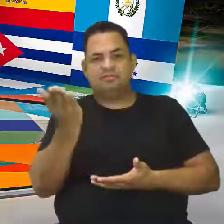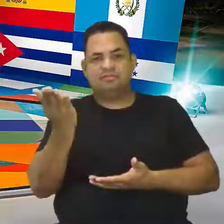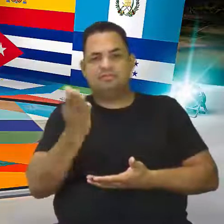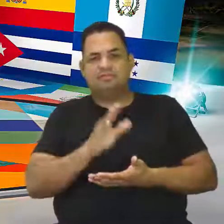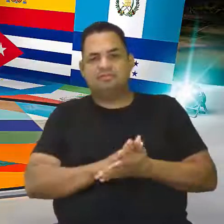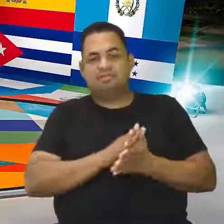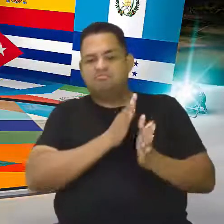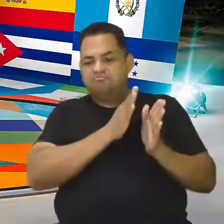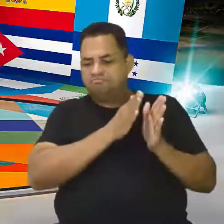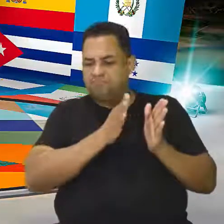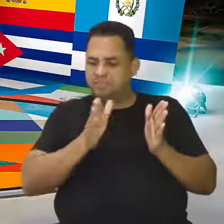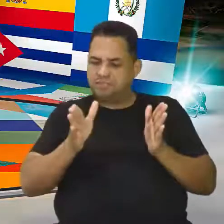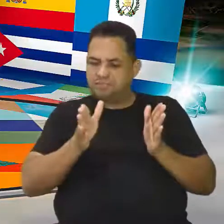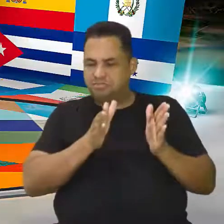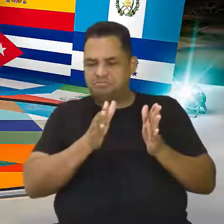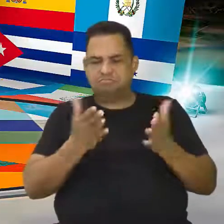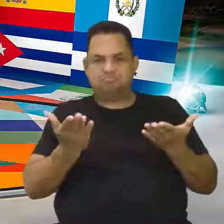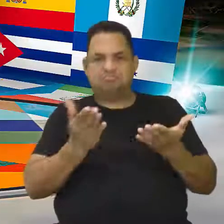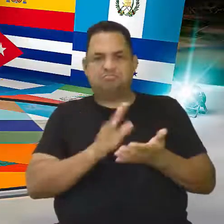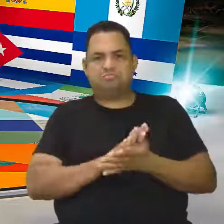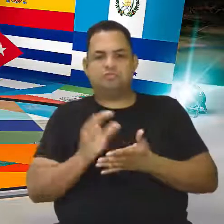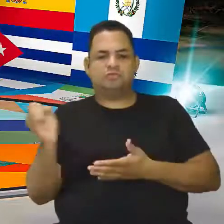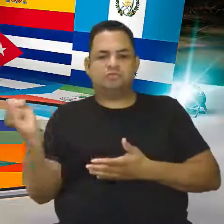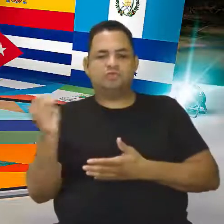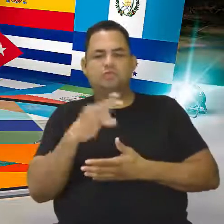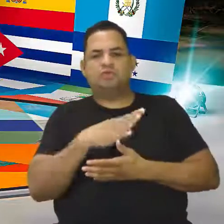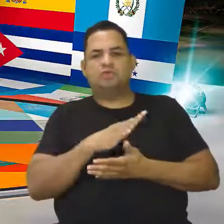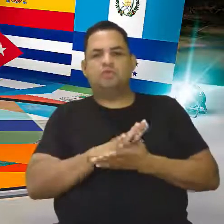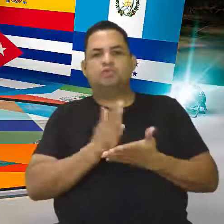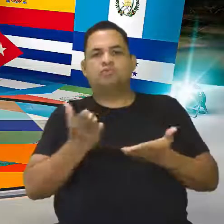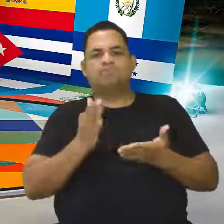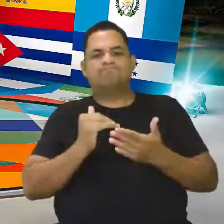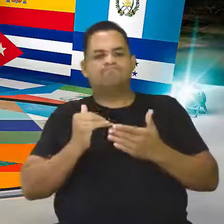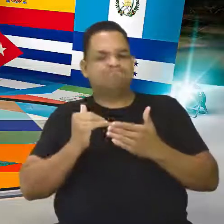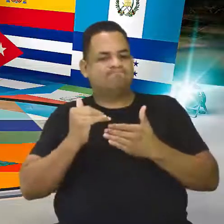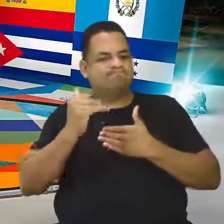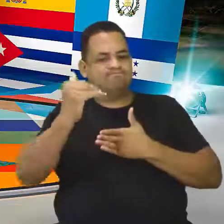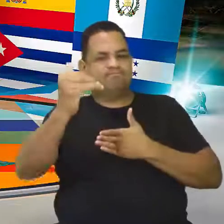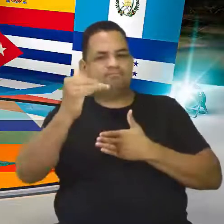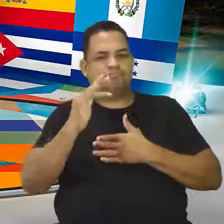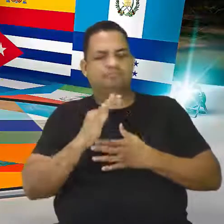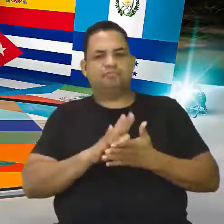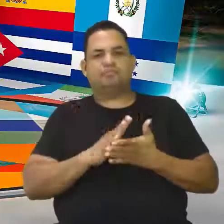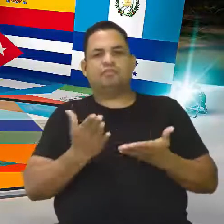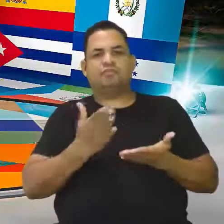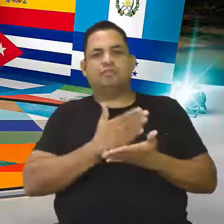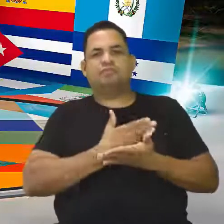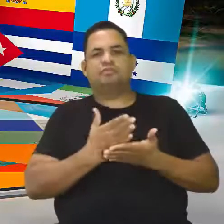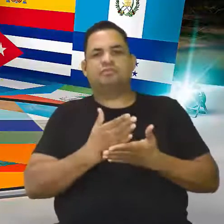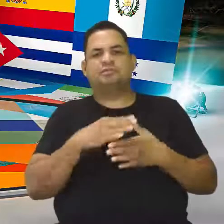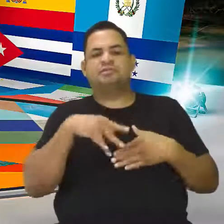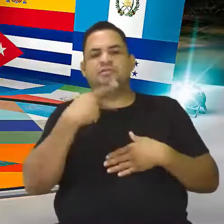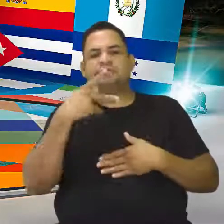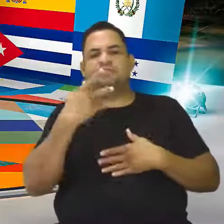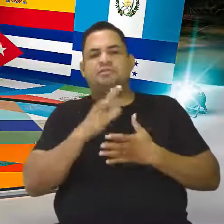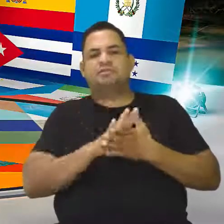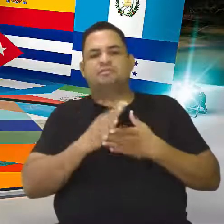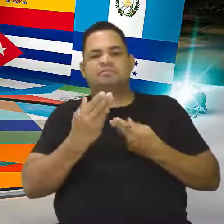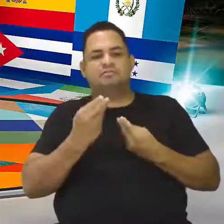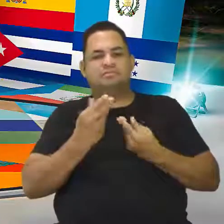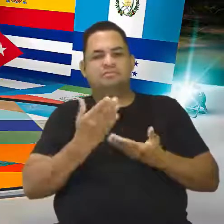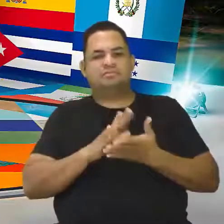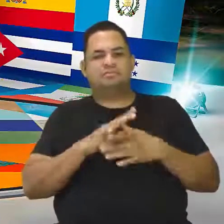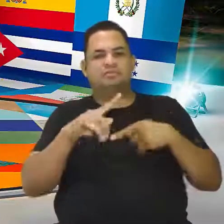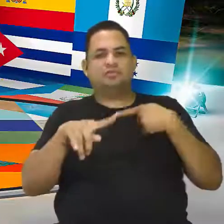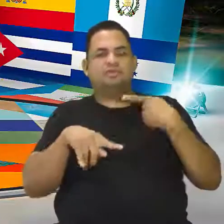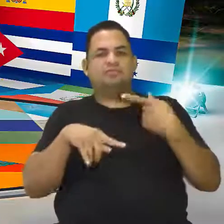uma etapa. Vamos começar um novo caminho. Mas eu não vou começar a falar aqui não, que aí já vai parecer despedida e a gente deixa ainda